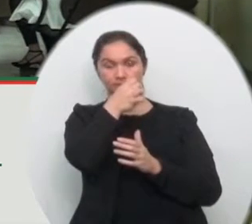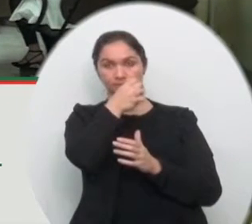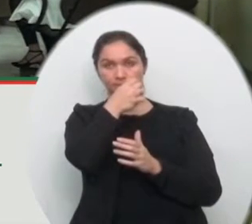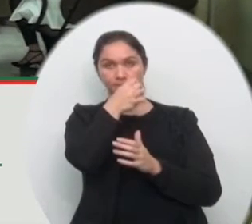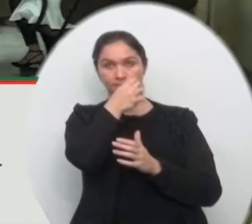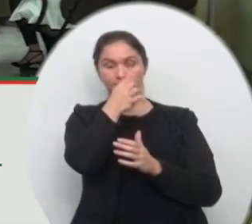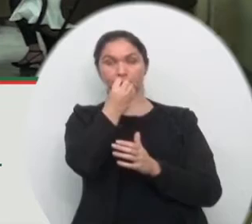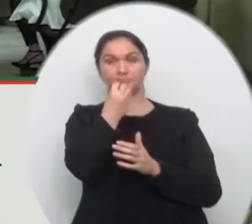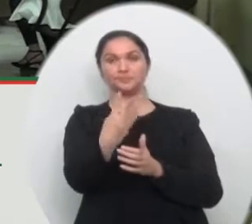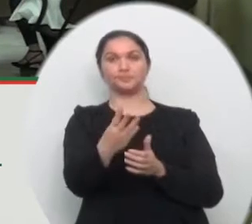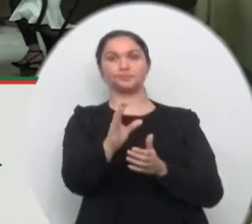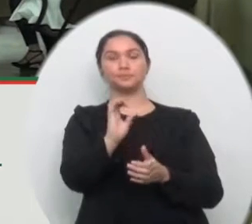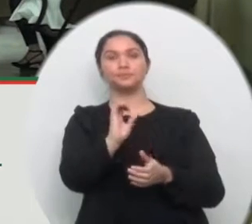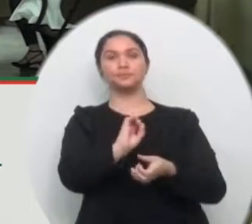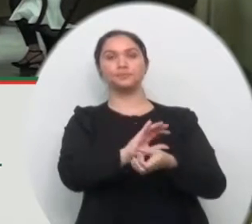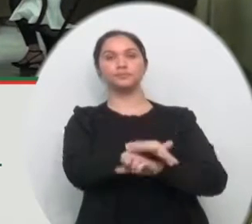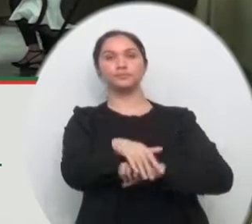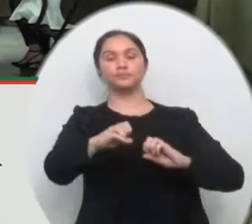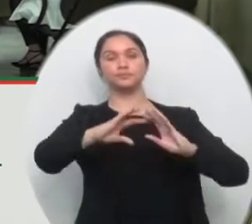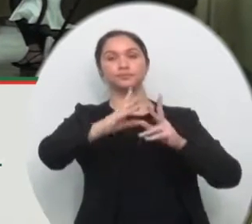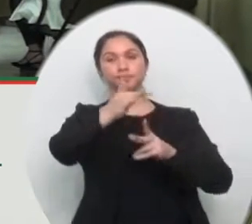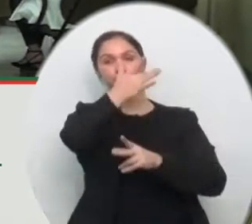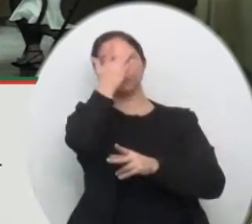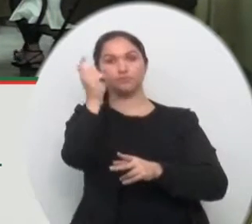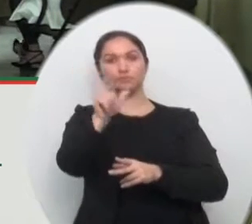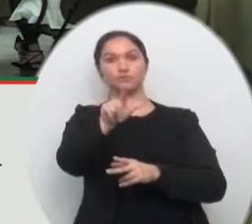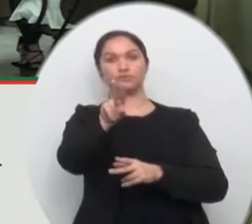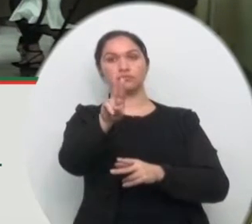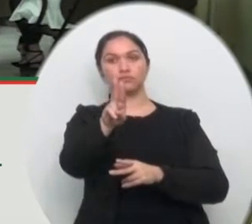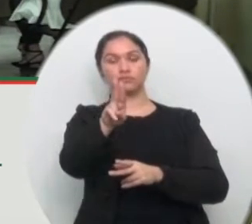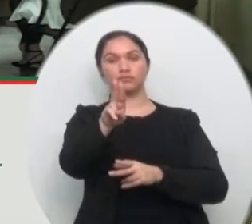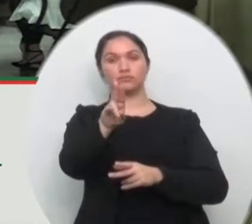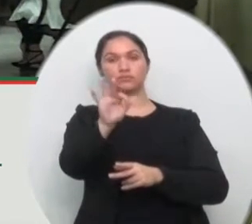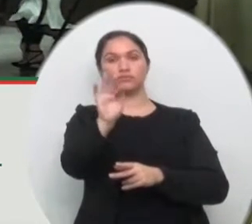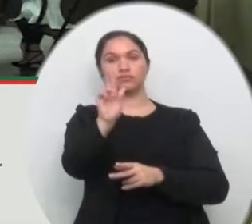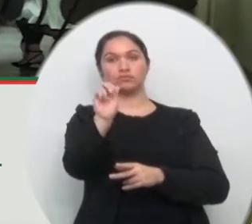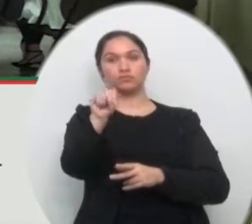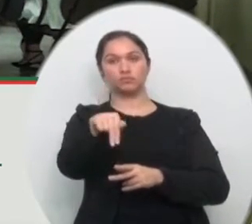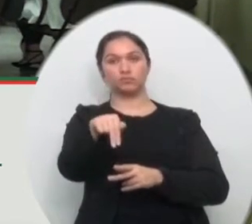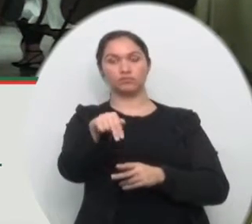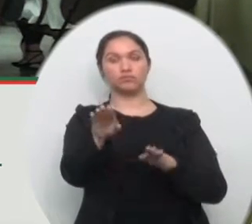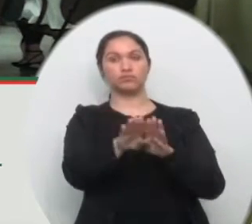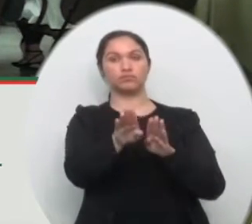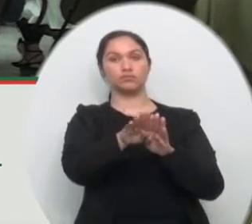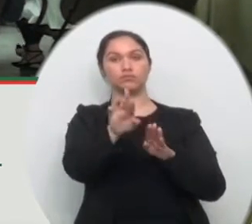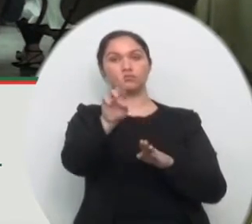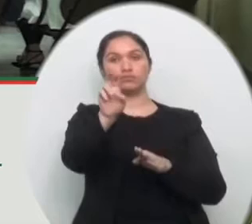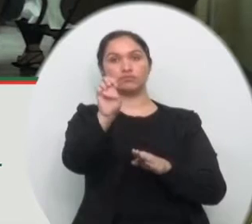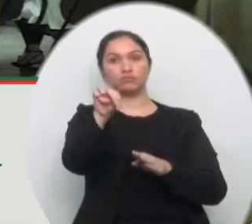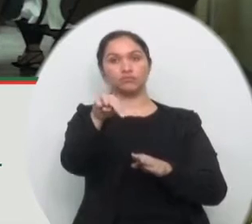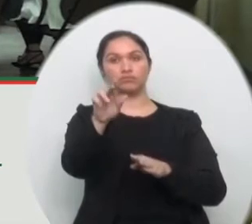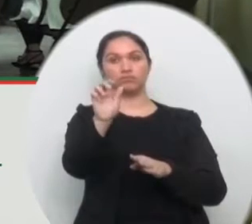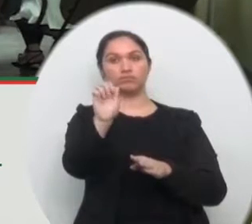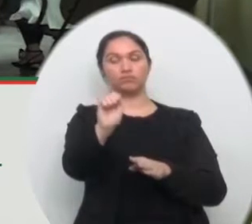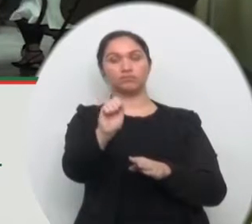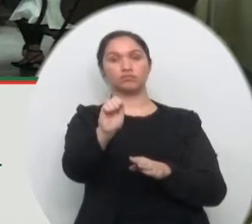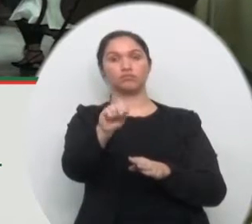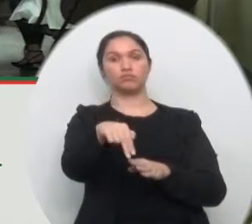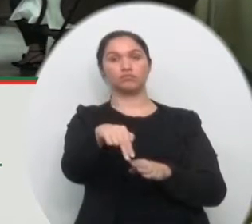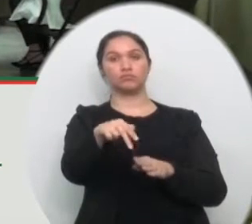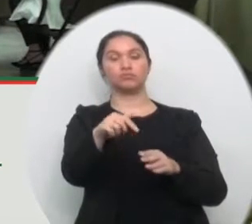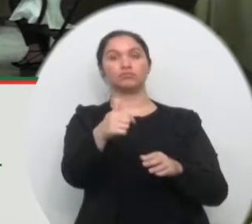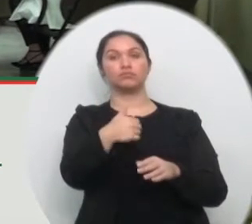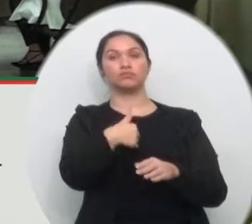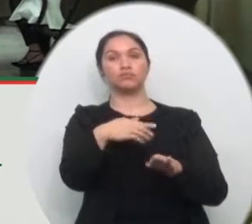Bom, boa noite a todos. Boa noite, Lu, Fran, Renan, a todos. Eu vi a Liz Dom aí